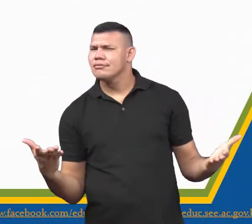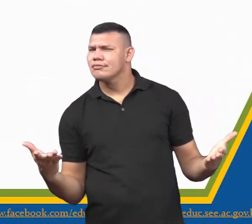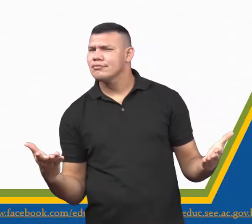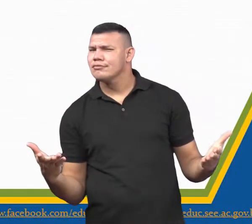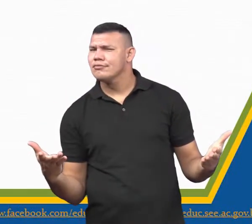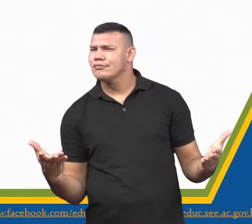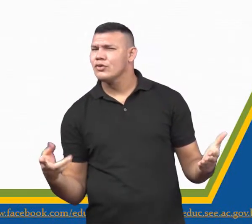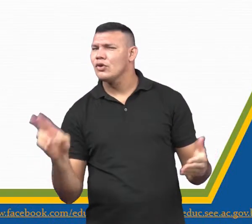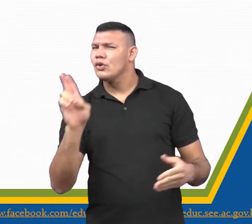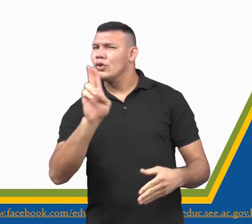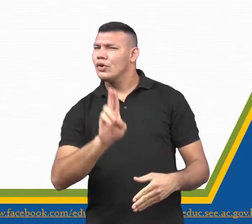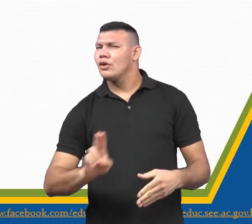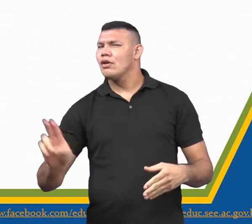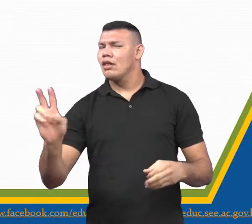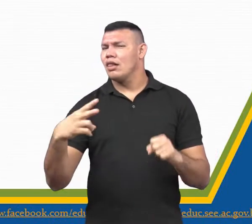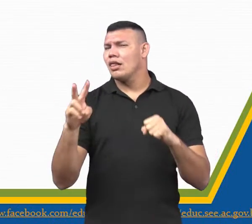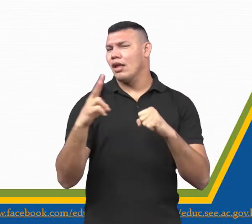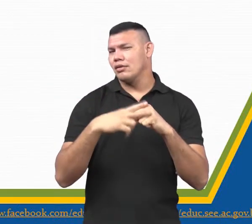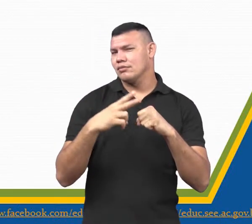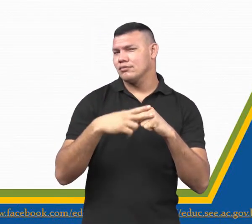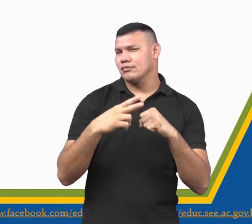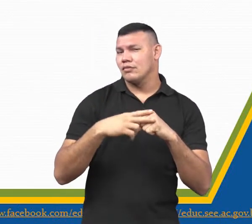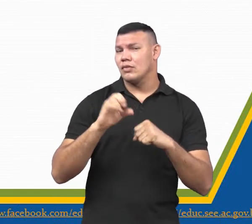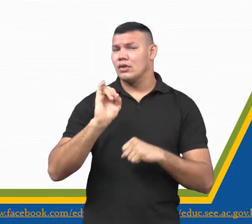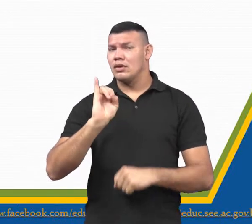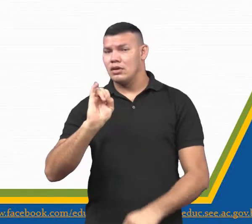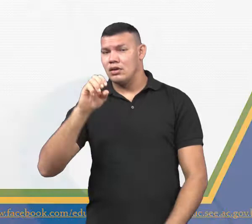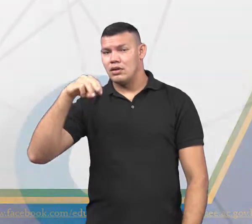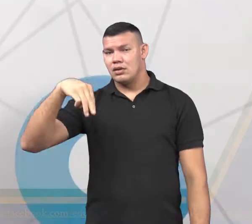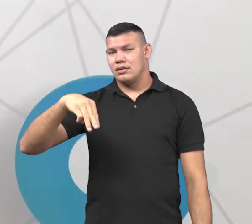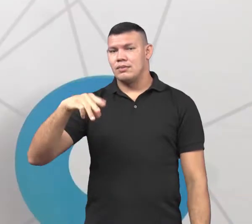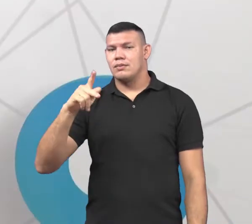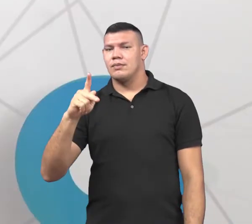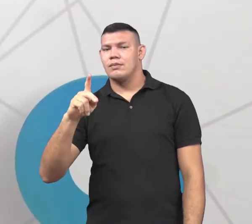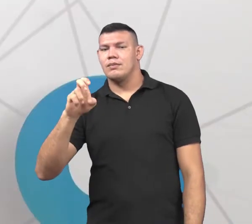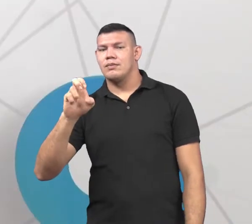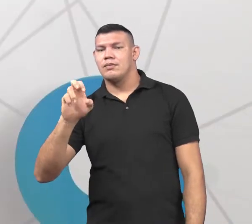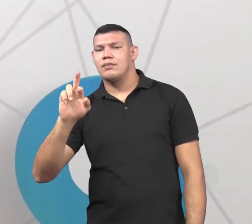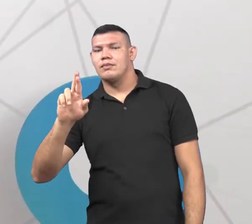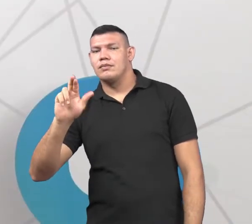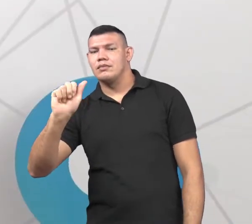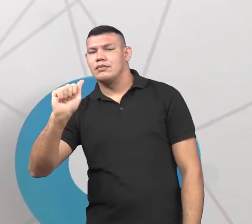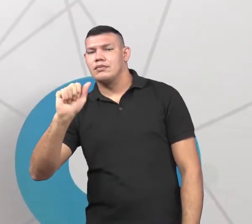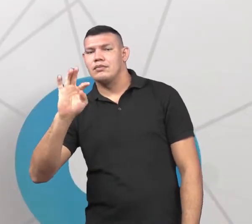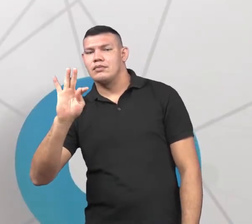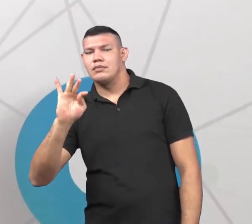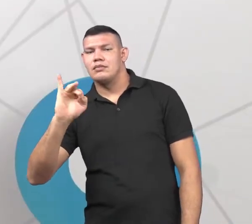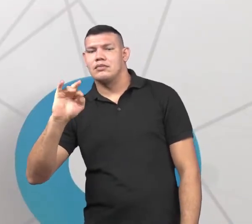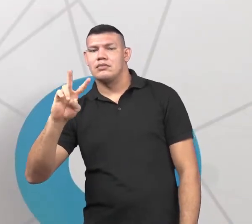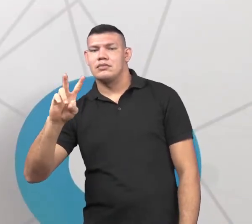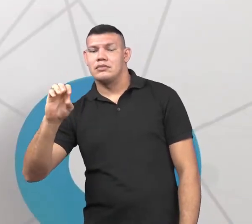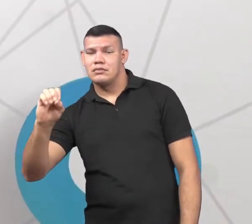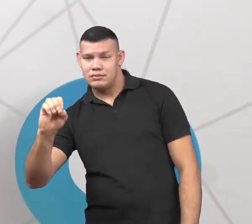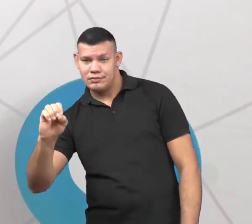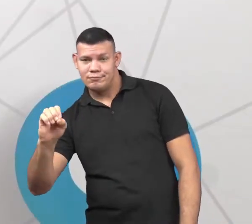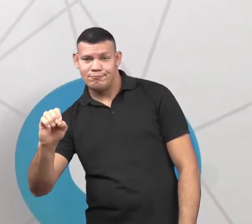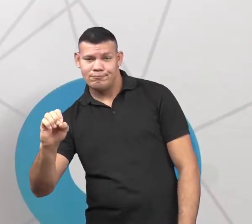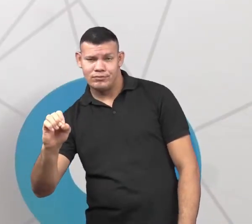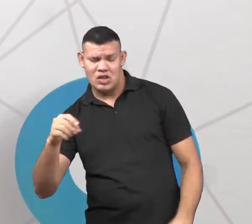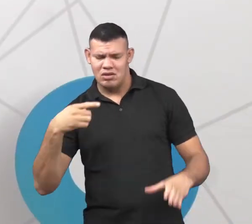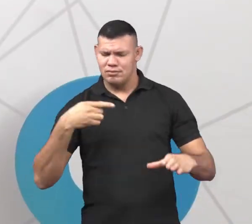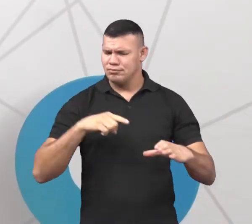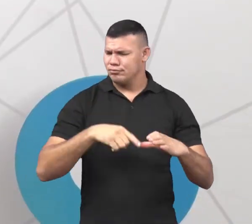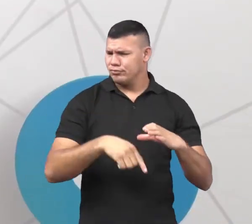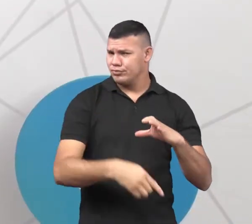del imperativo. Somente os conceitos básicos, tá, pessoal? Nós não vamos ter tanto tempo assim para aprofundar. Então, vamos